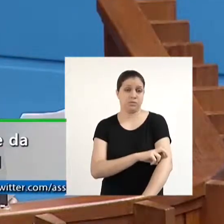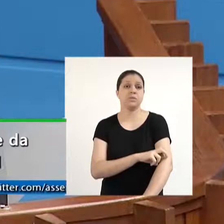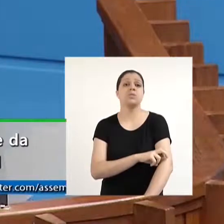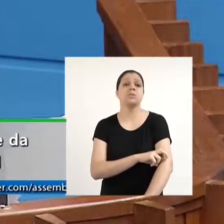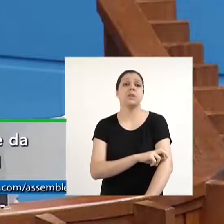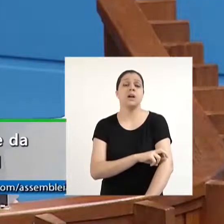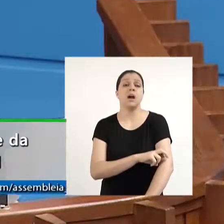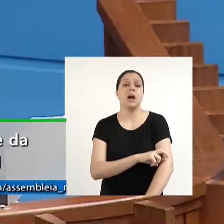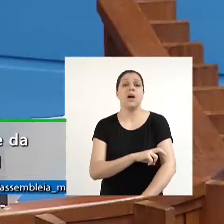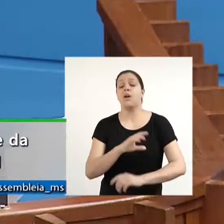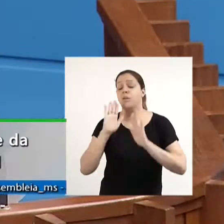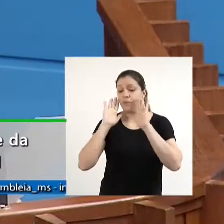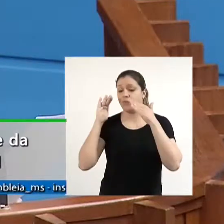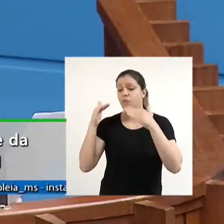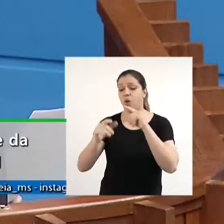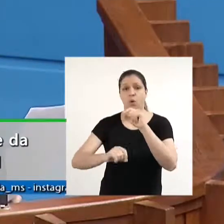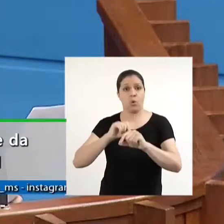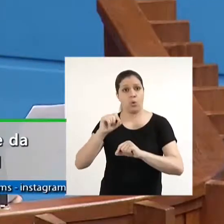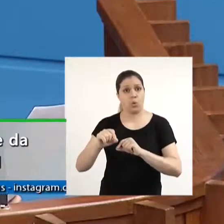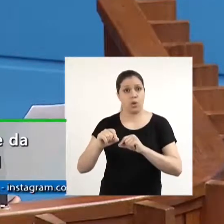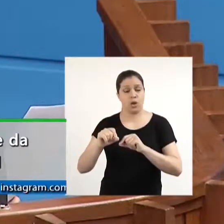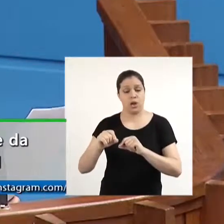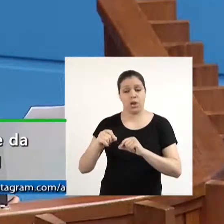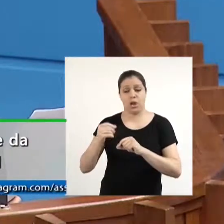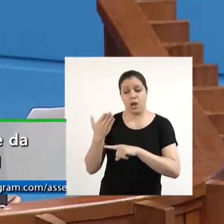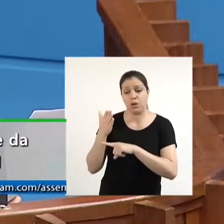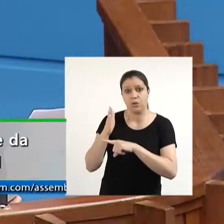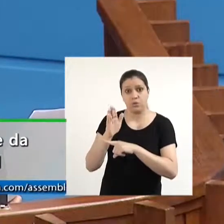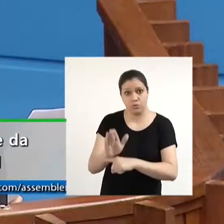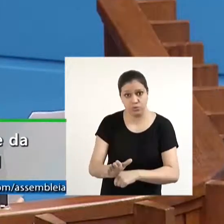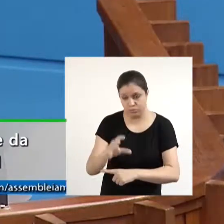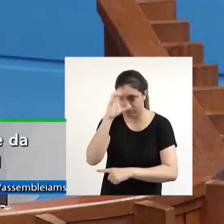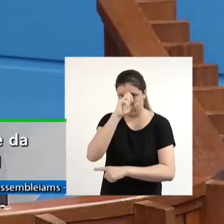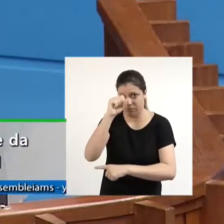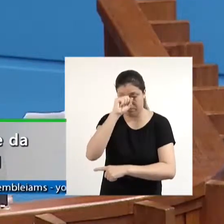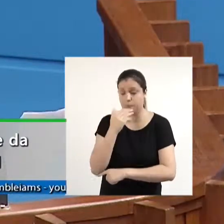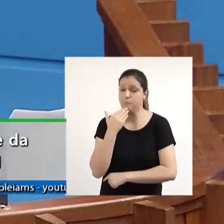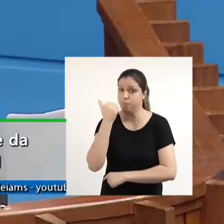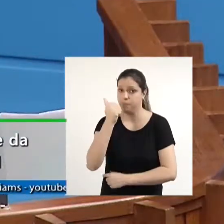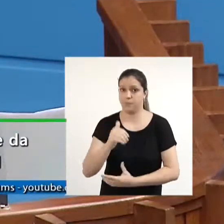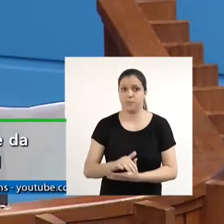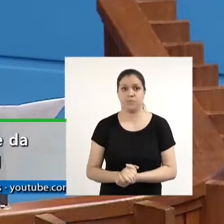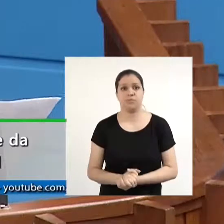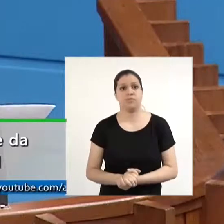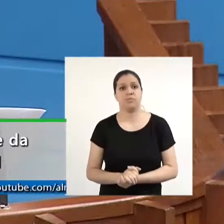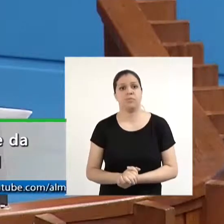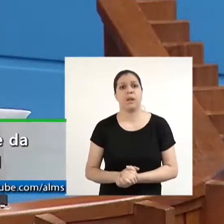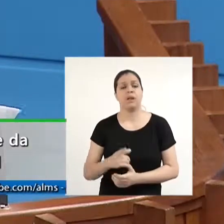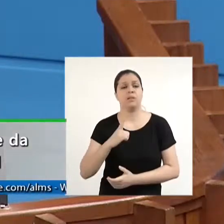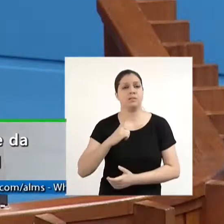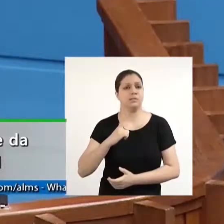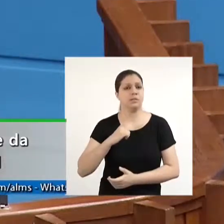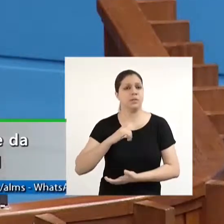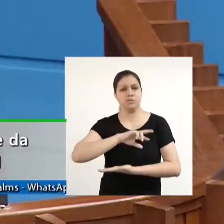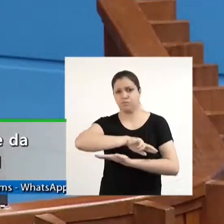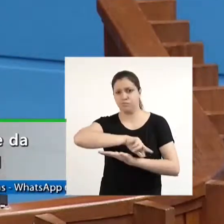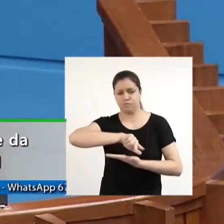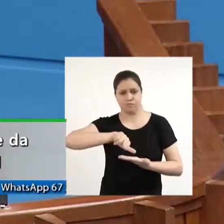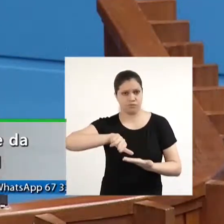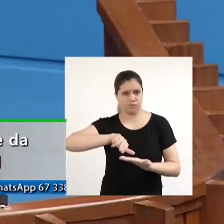possível, minimizando o impacto na aprendizagem. Transtornos funcionais específicos